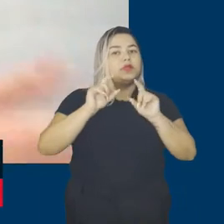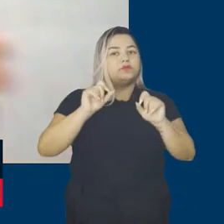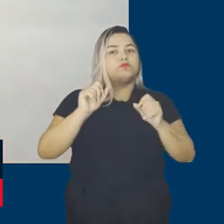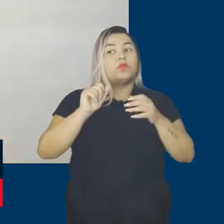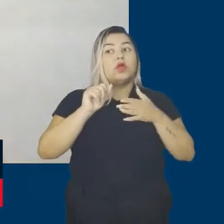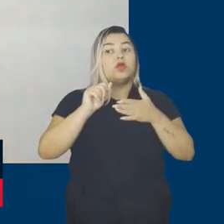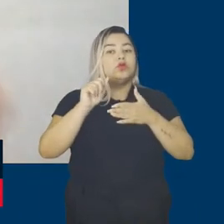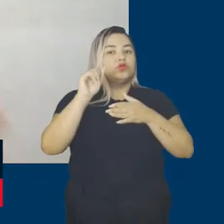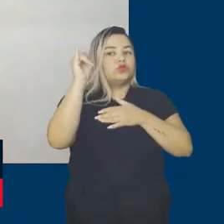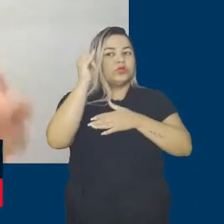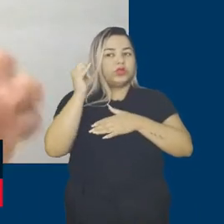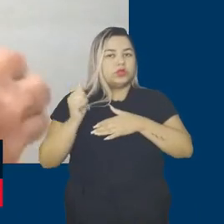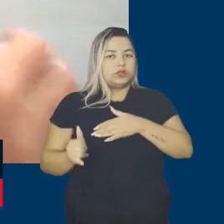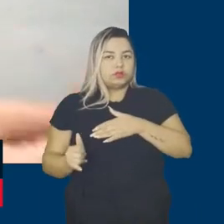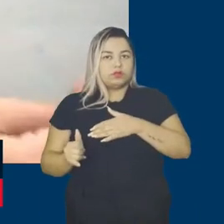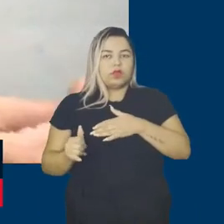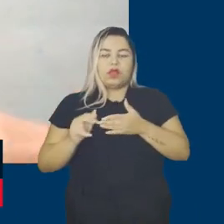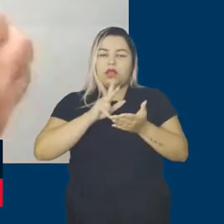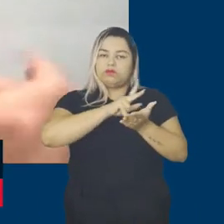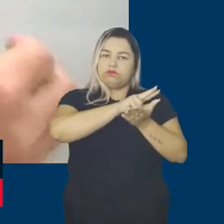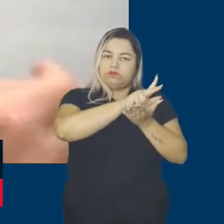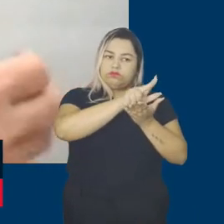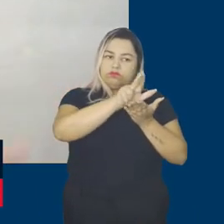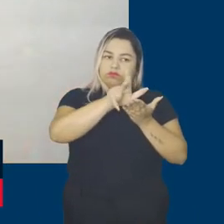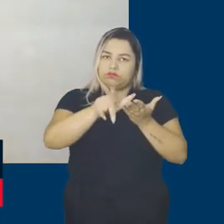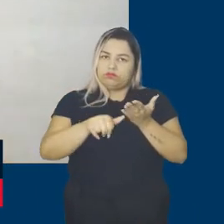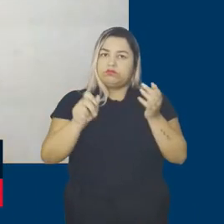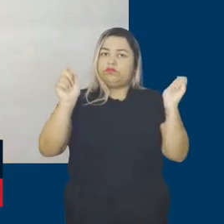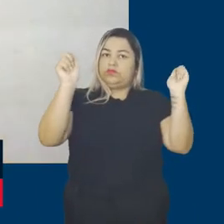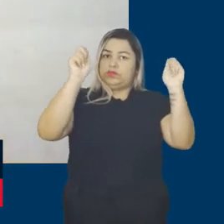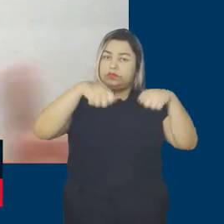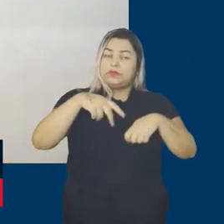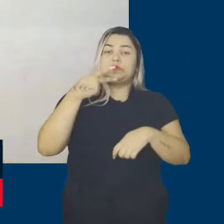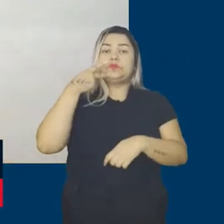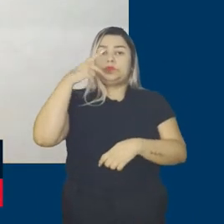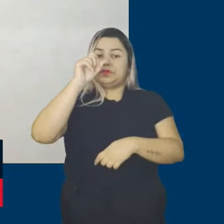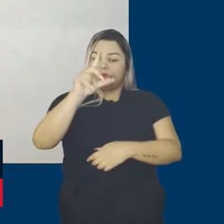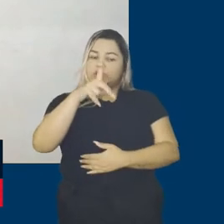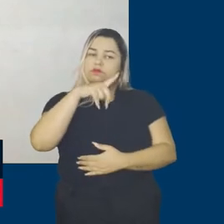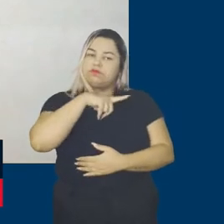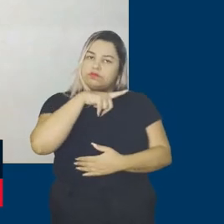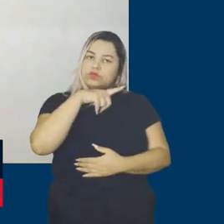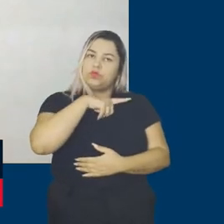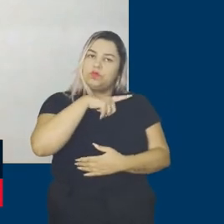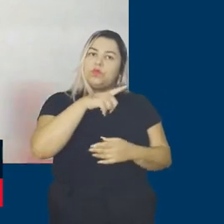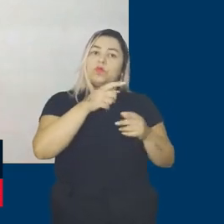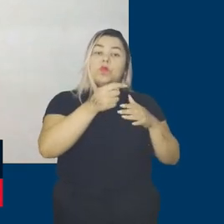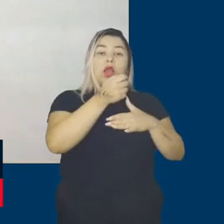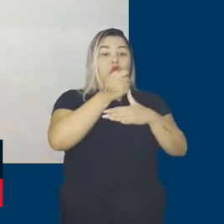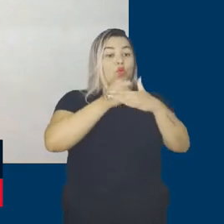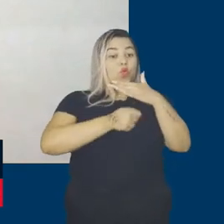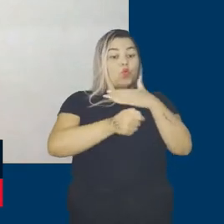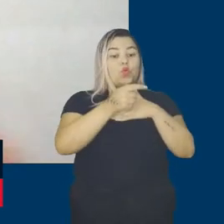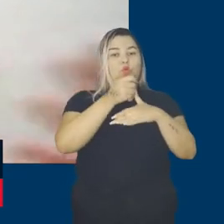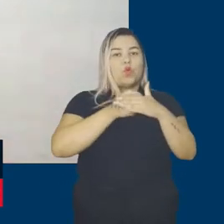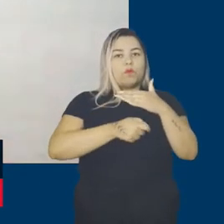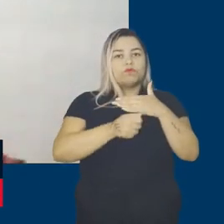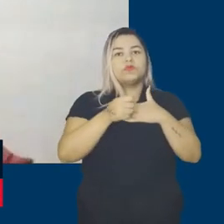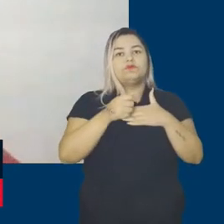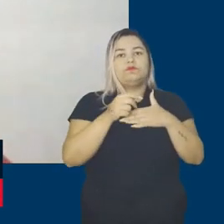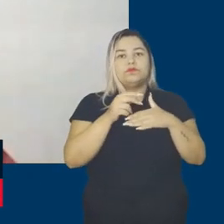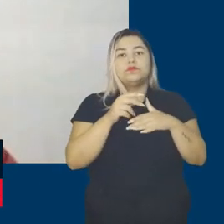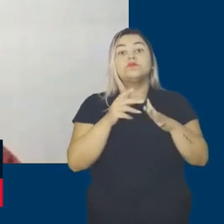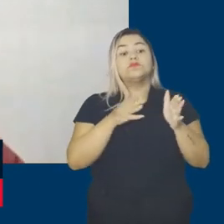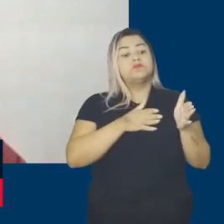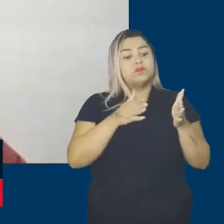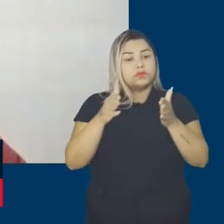energia, né? As várias transições necessárias para que a gente tenha uma economia verde. Esse processo é um processo